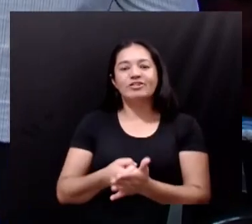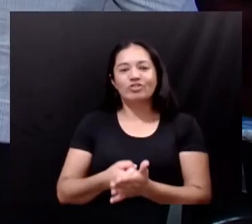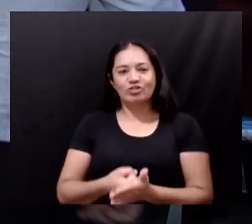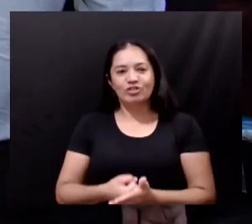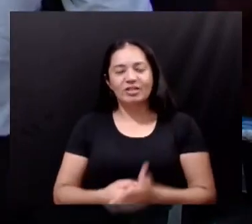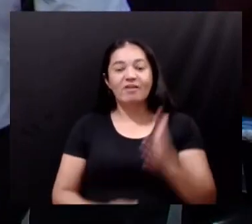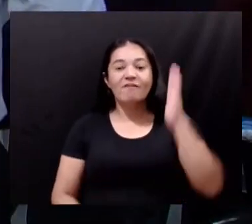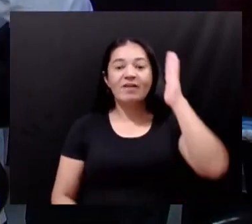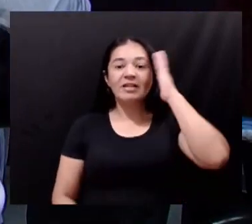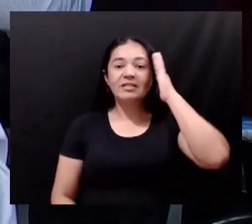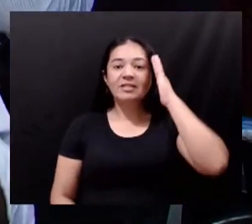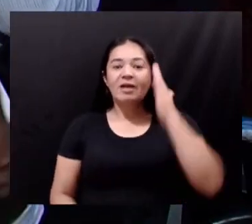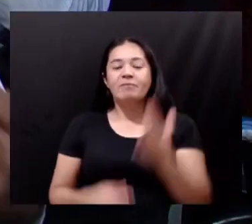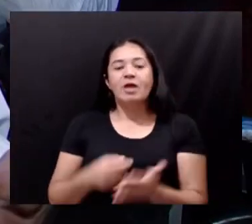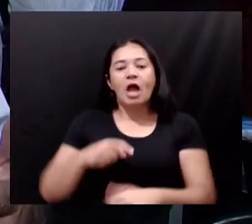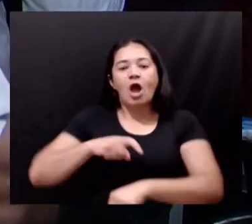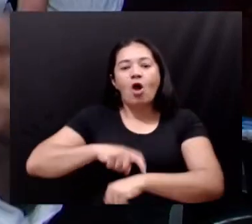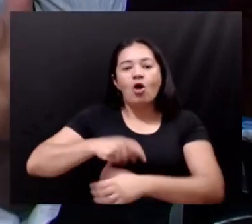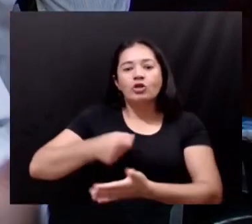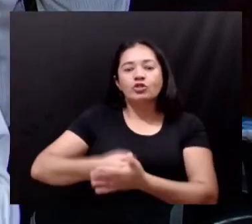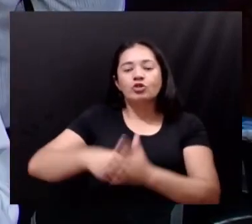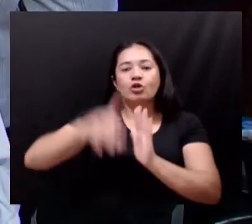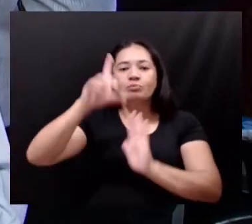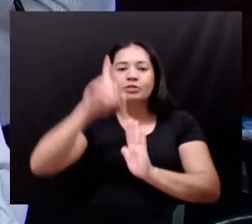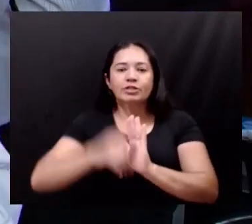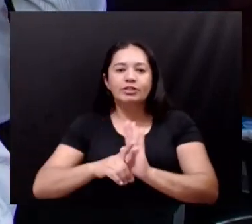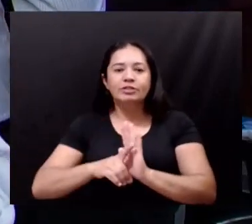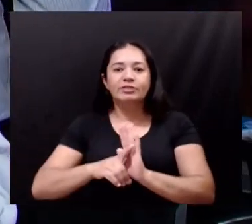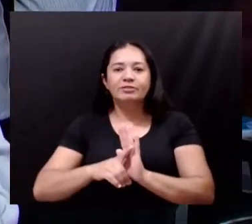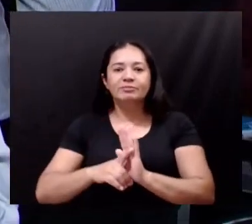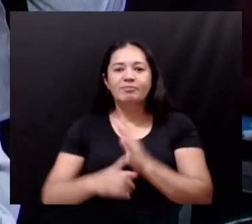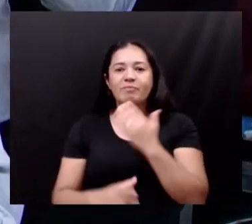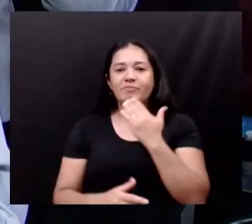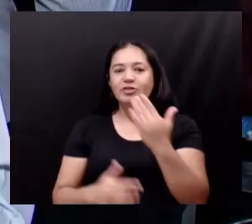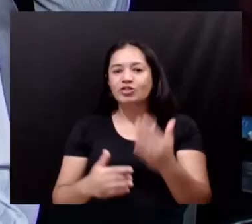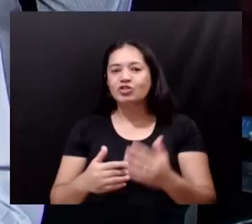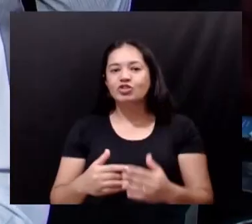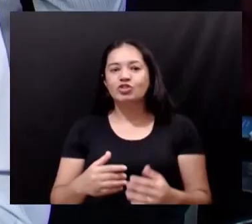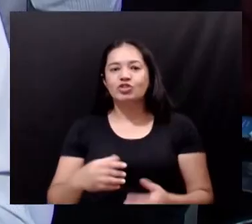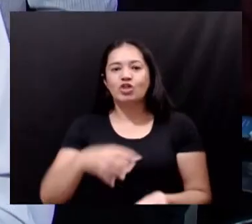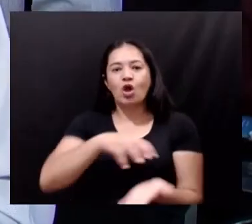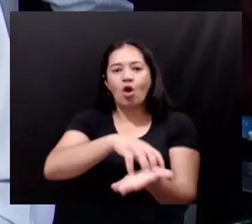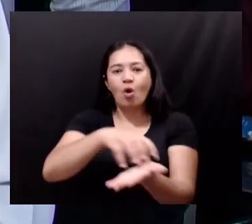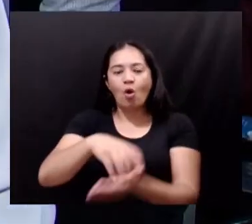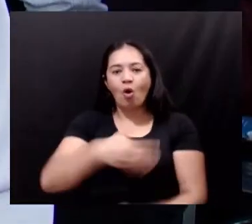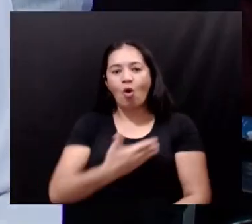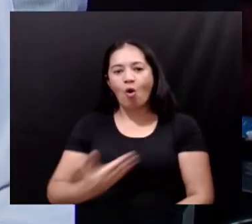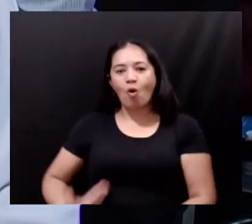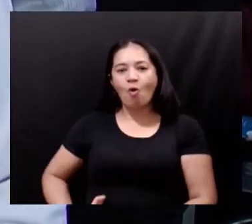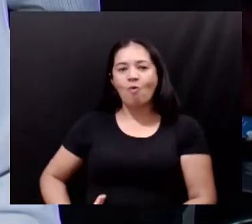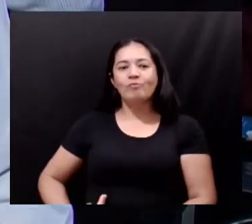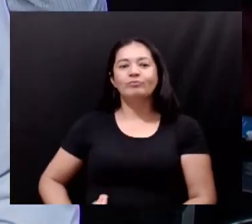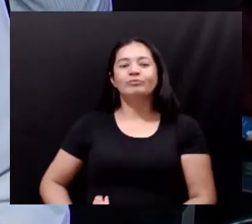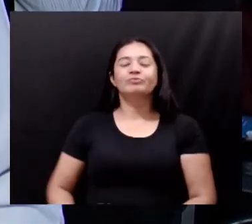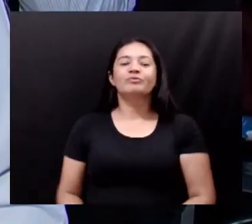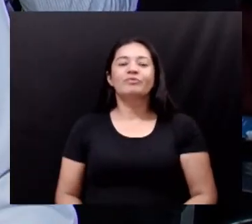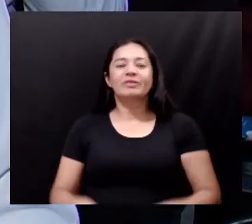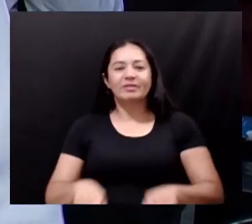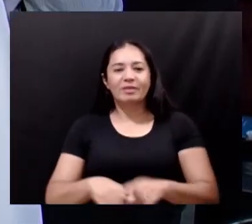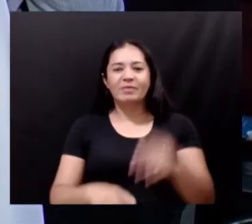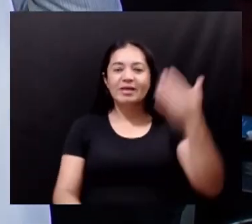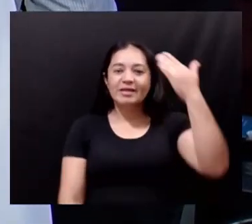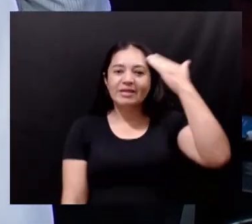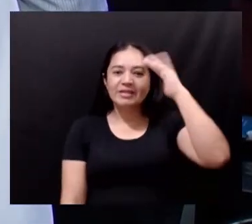os seus direitos, exigir dos órgãos públicos o cumprimento dos seus deveres e vão entender qual é a função